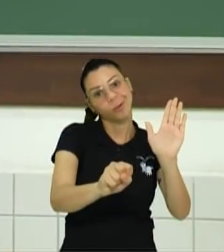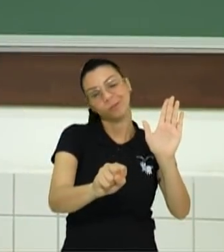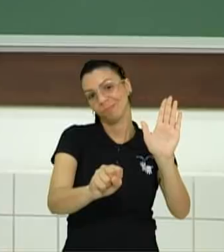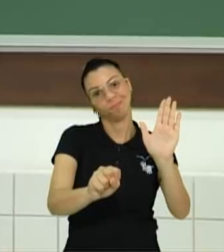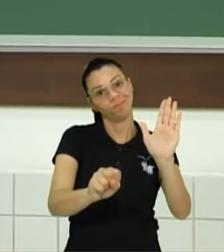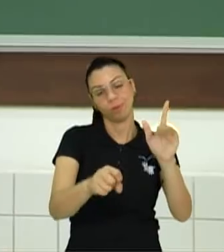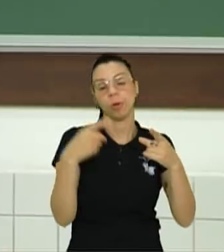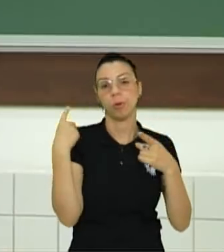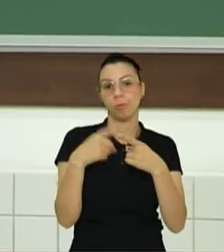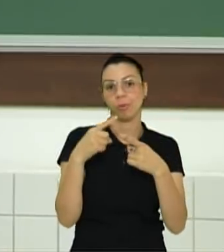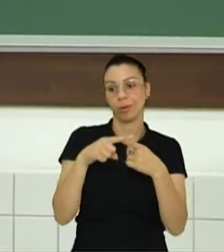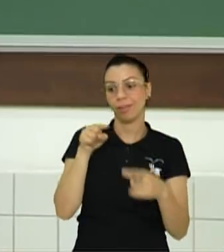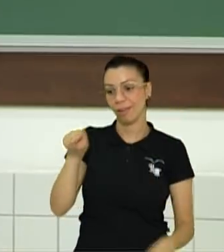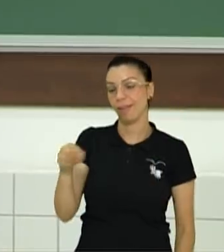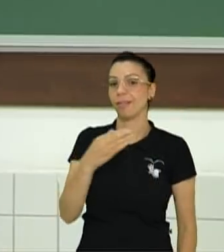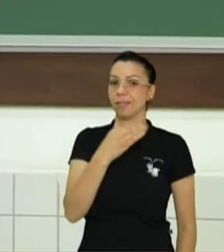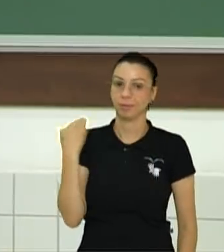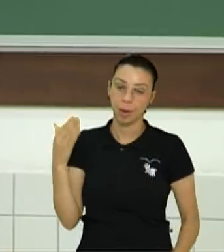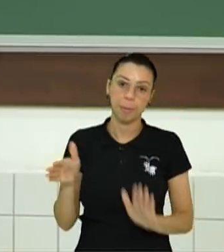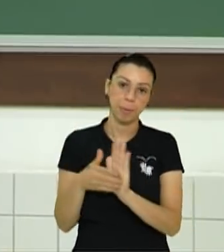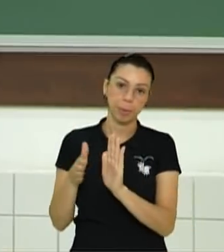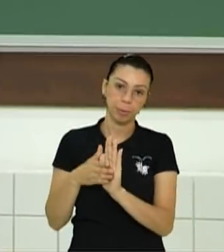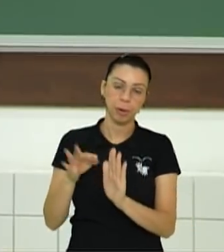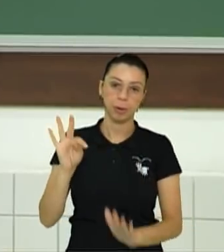Tibério, porque assassinaram ele, inclusive,